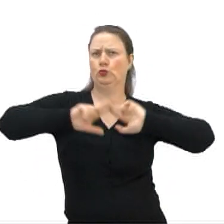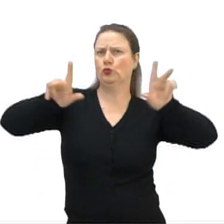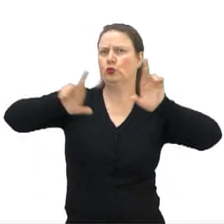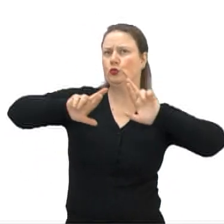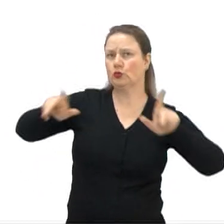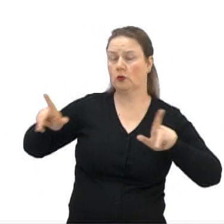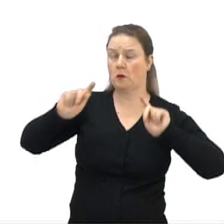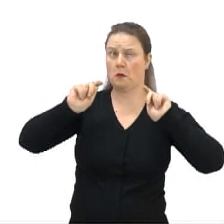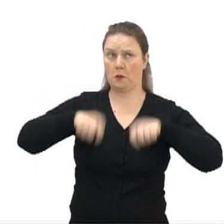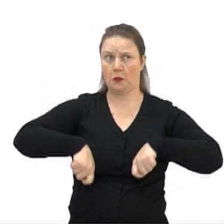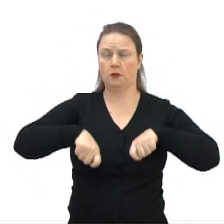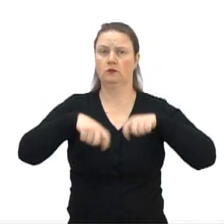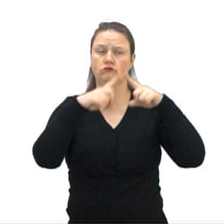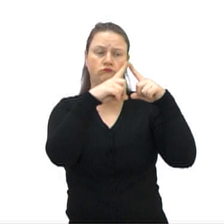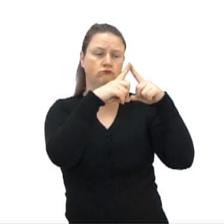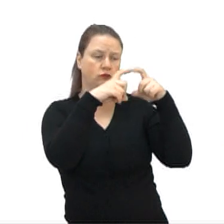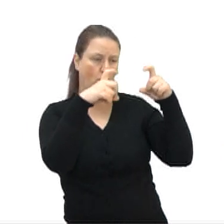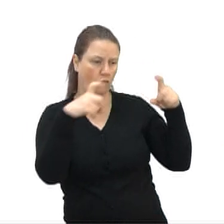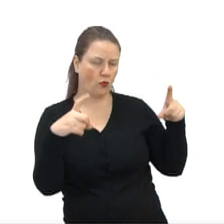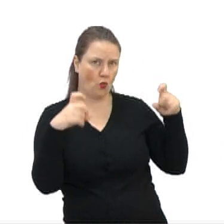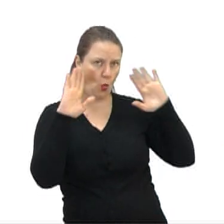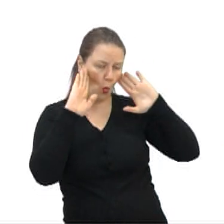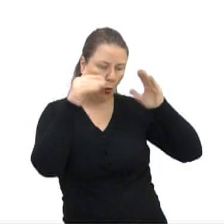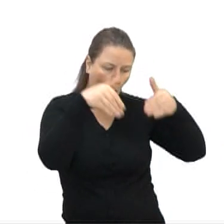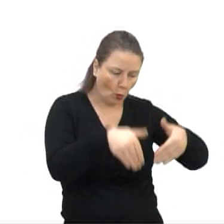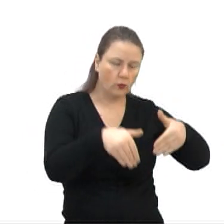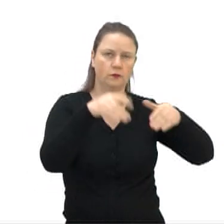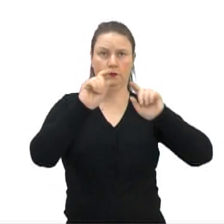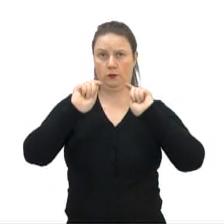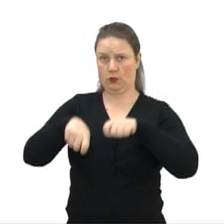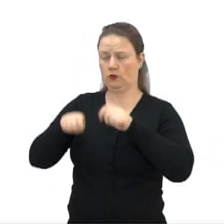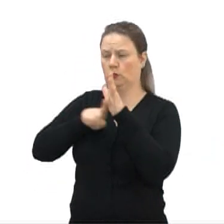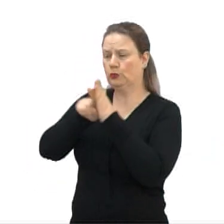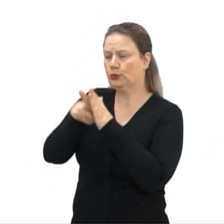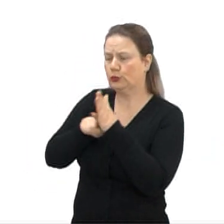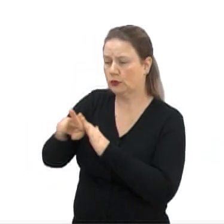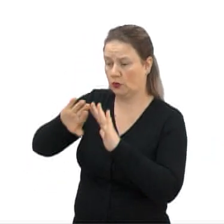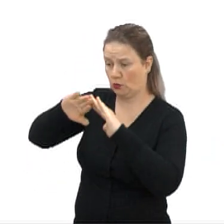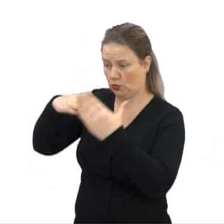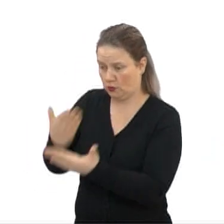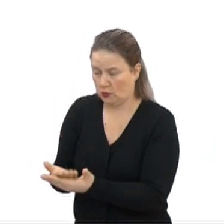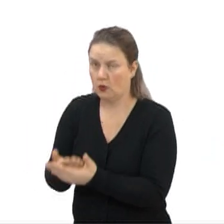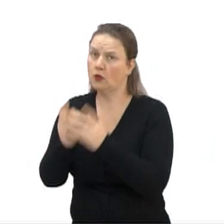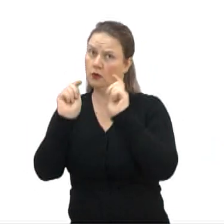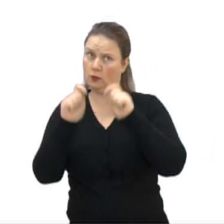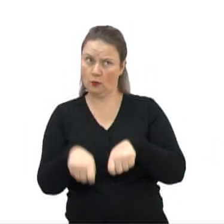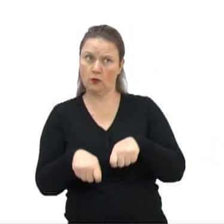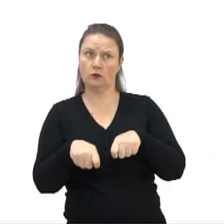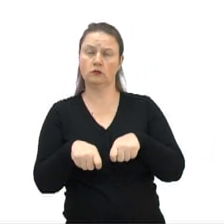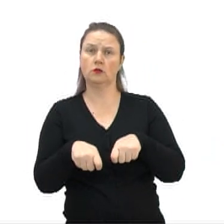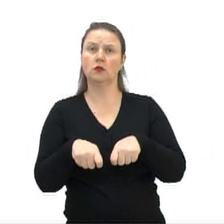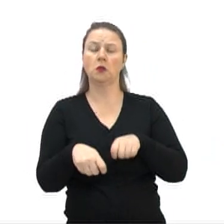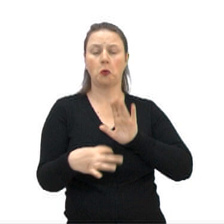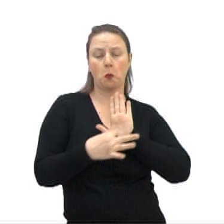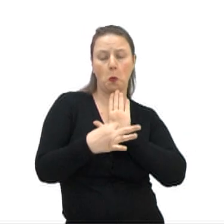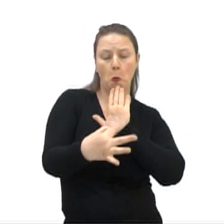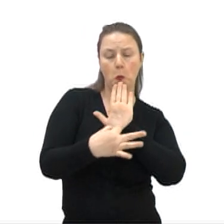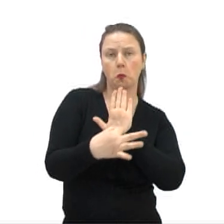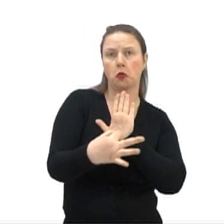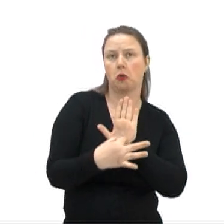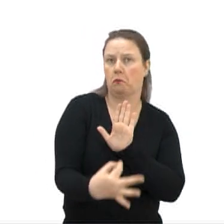ser uma pesquisa científica, uma pesquisa escolar e uma pesquisa de